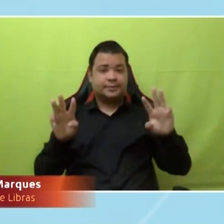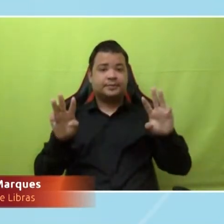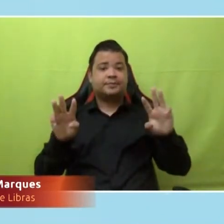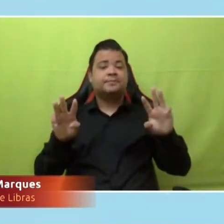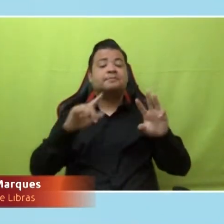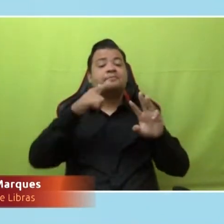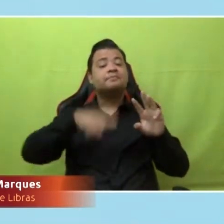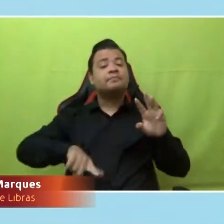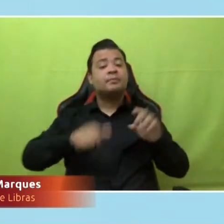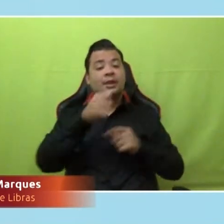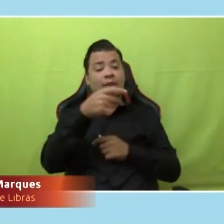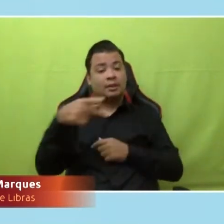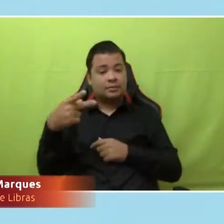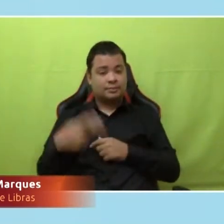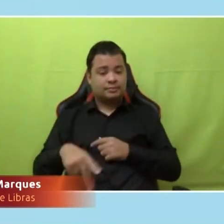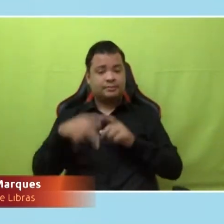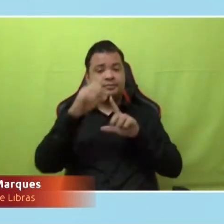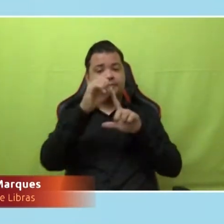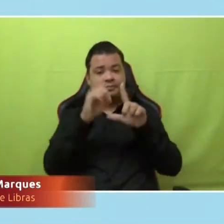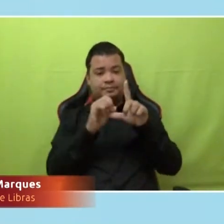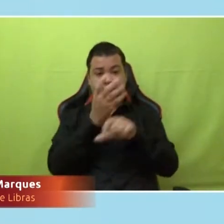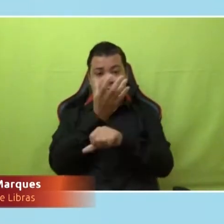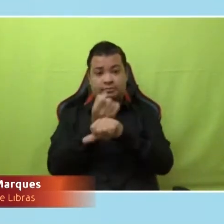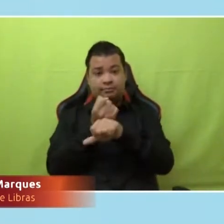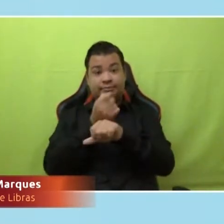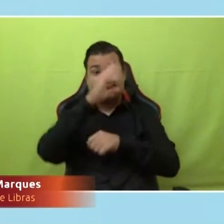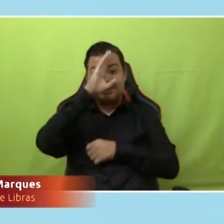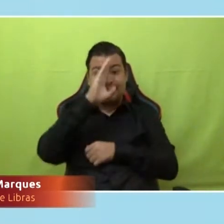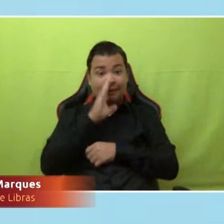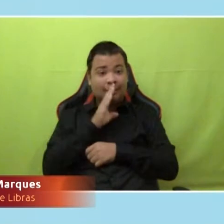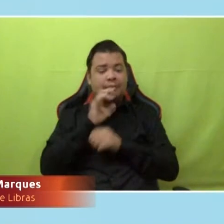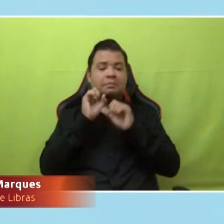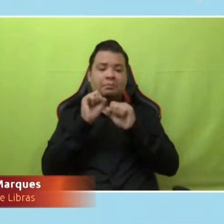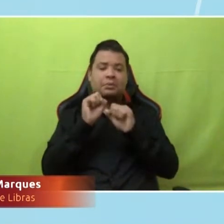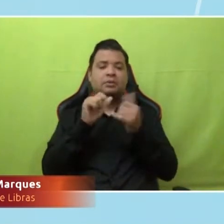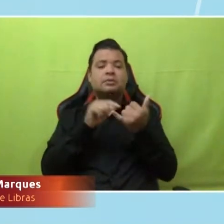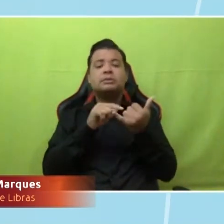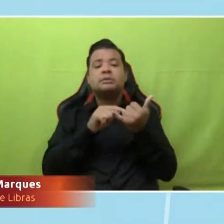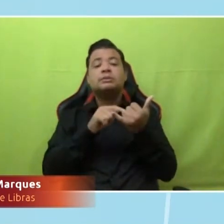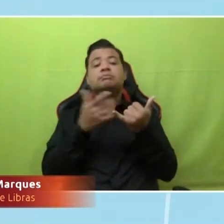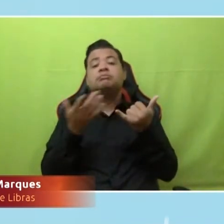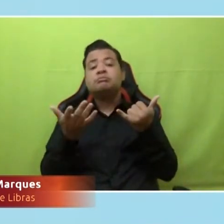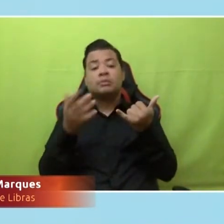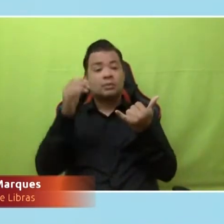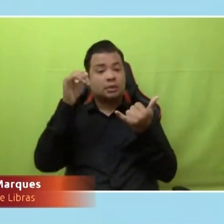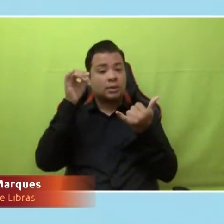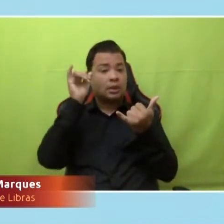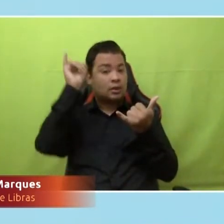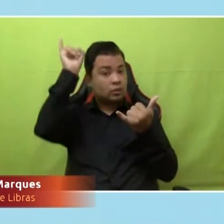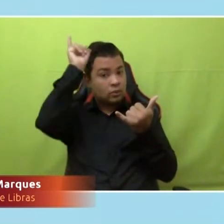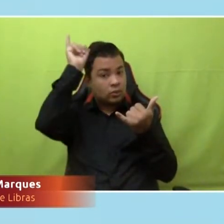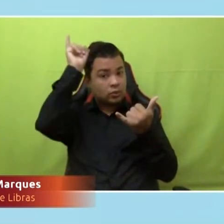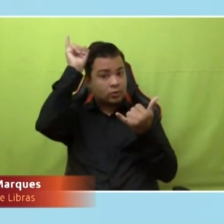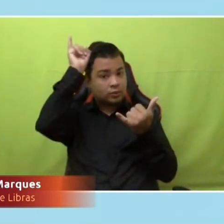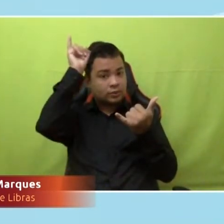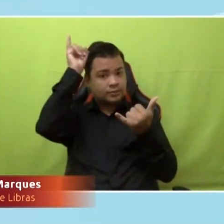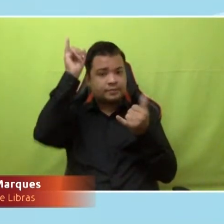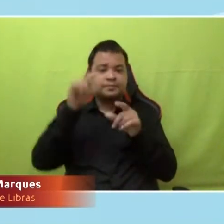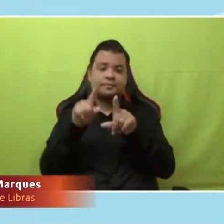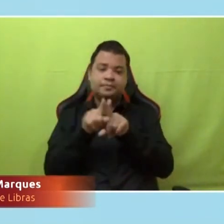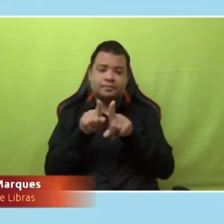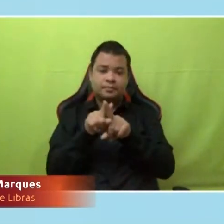TV UFG, que você baixa gratuitamente em celulares com modelo Android. Também dá para conferir o programa